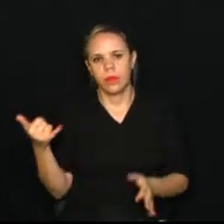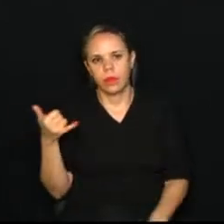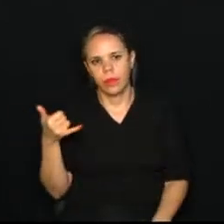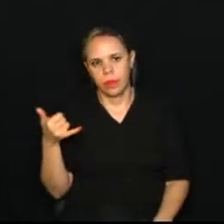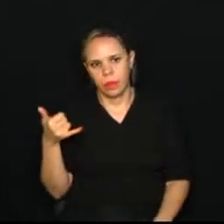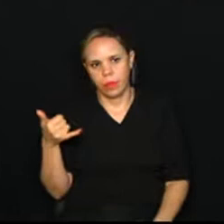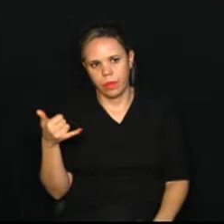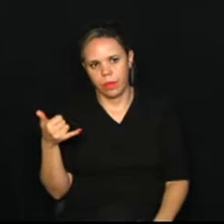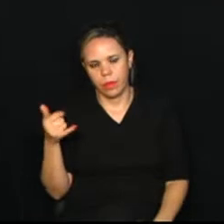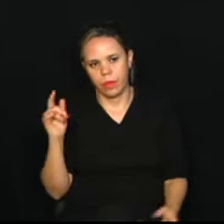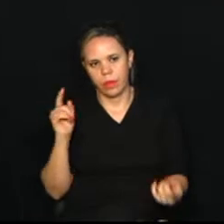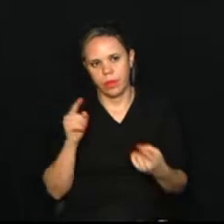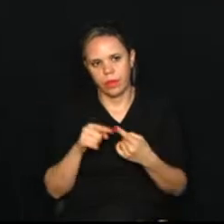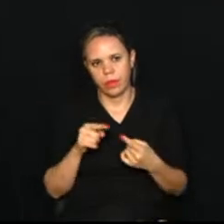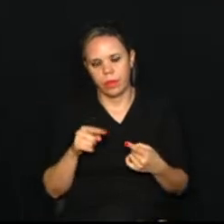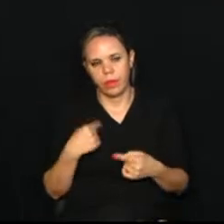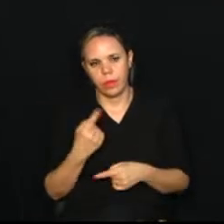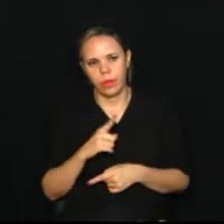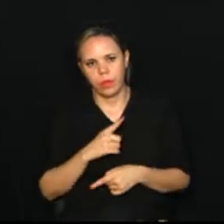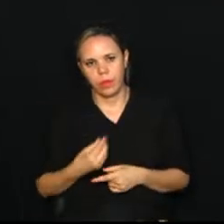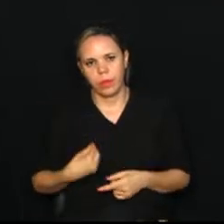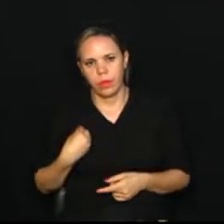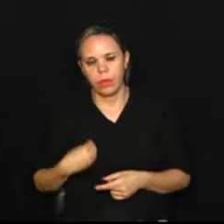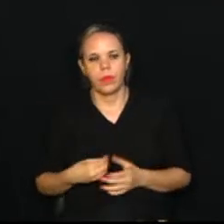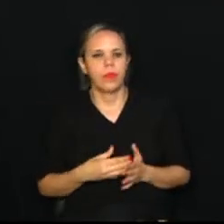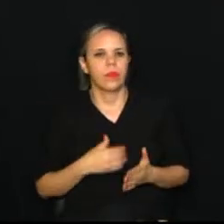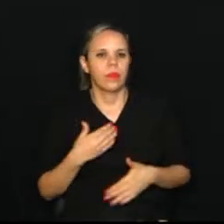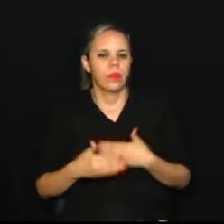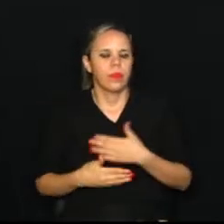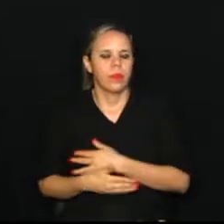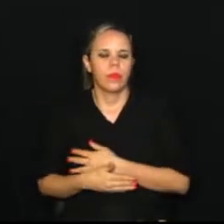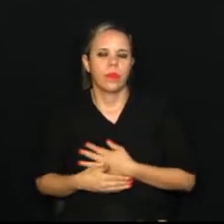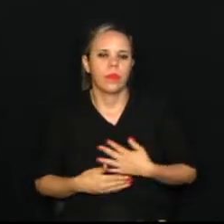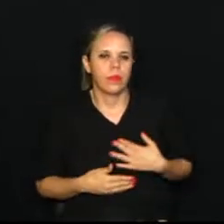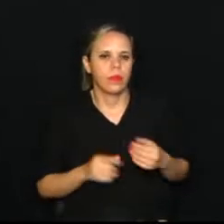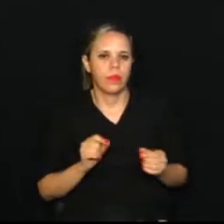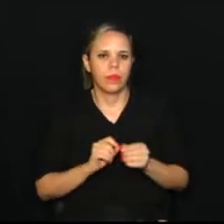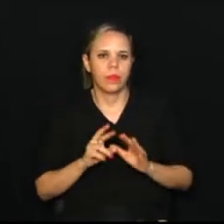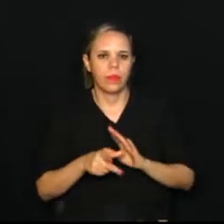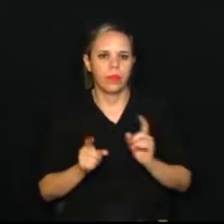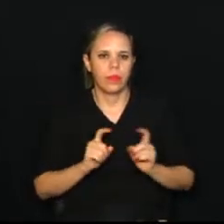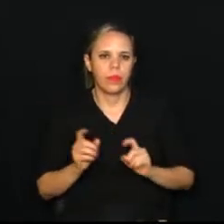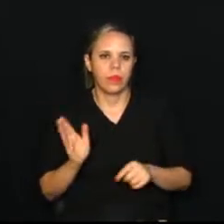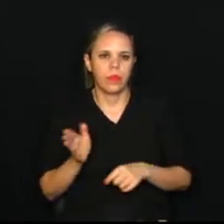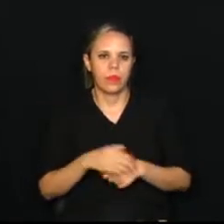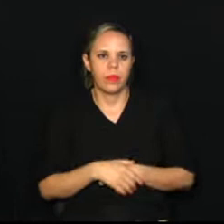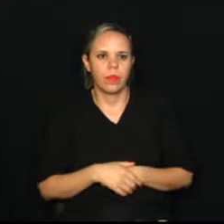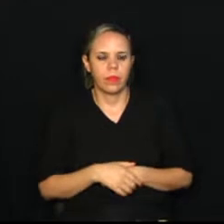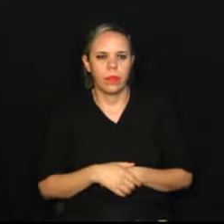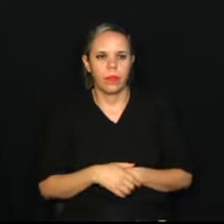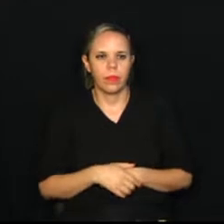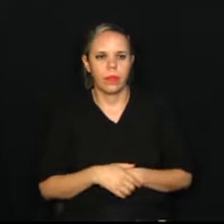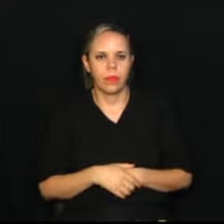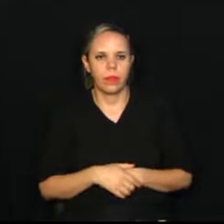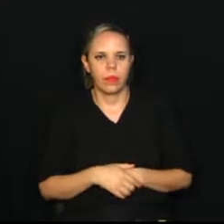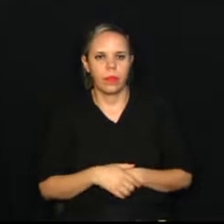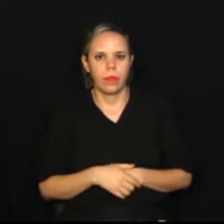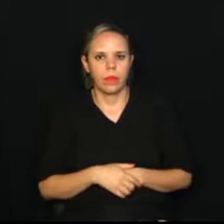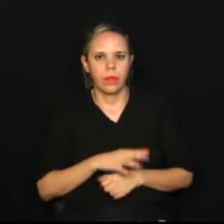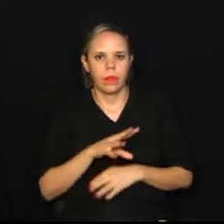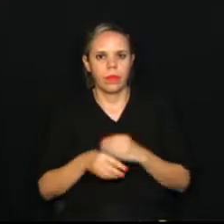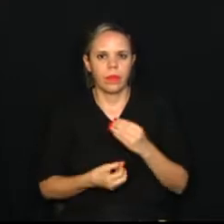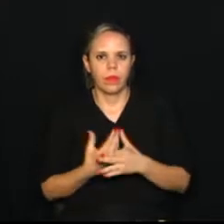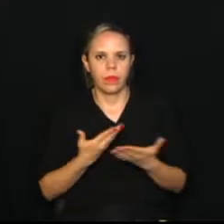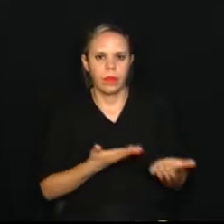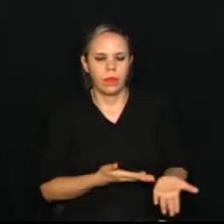que é o objetivo. E nós estamos num processo, fizemos várias reuniões já, estamos implementando